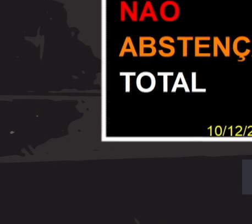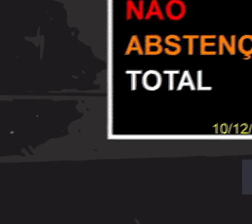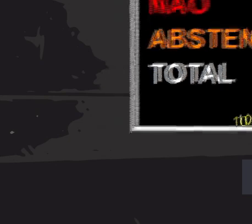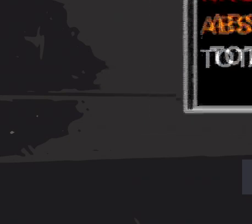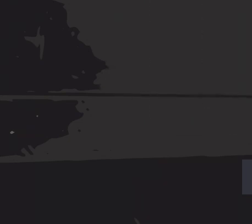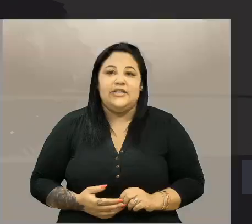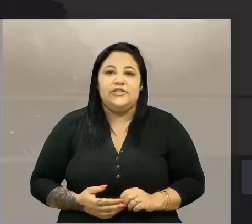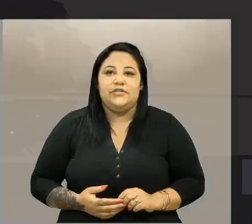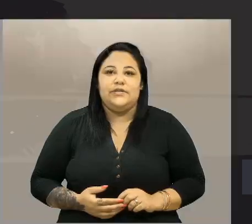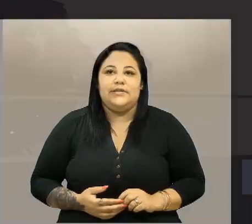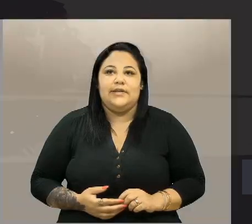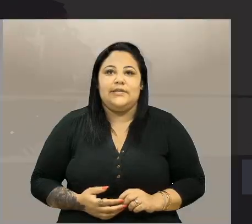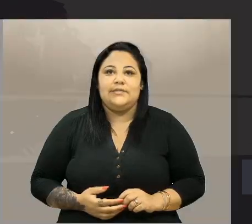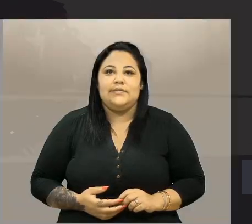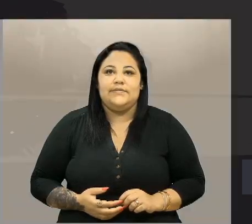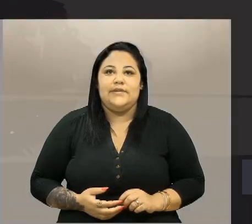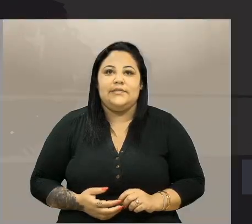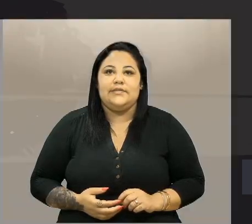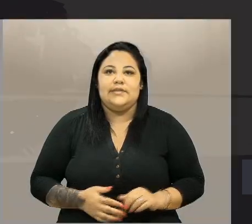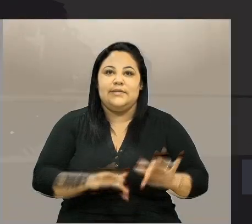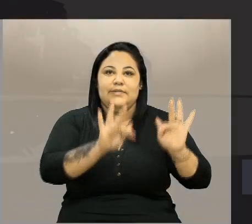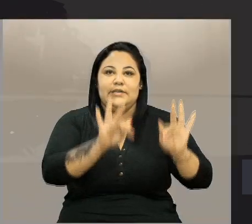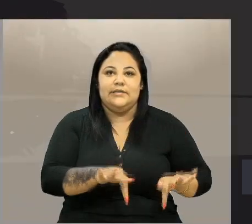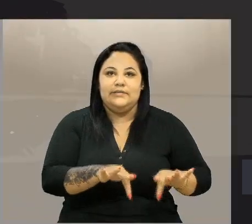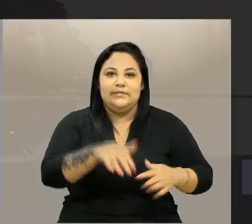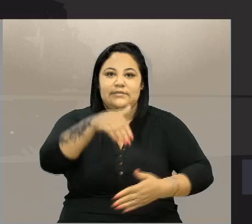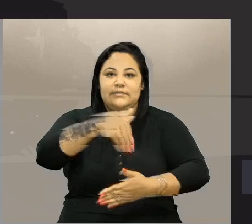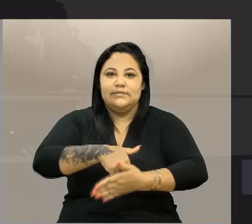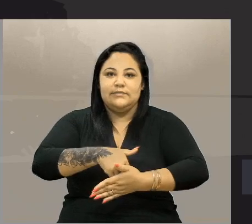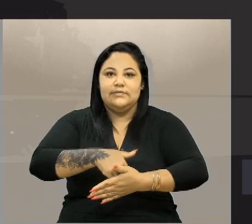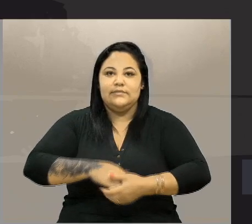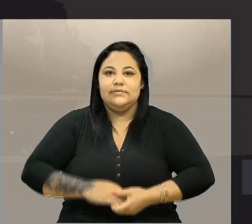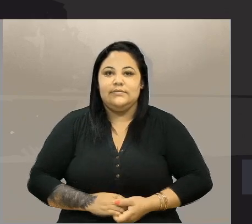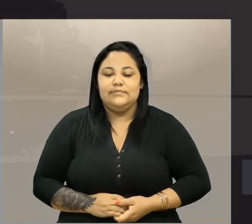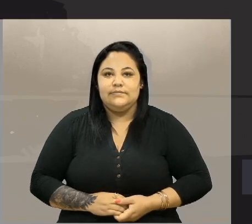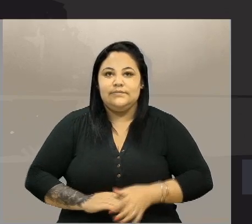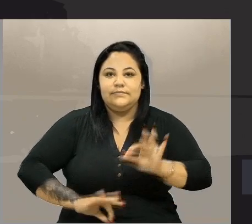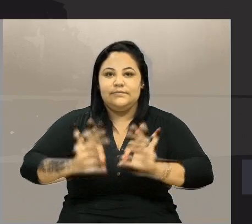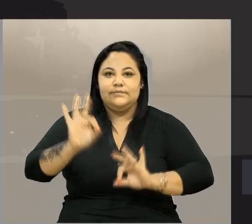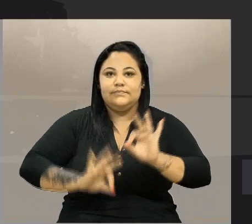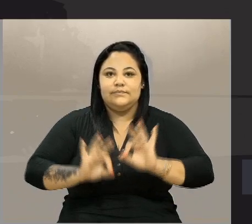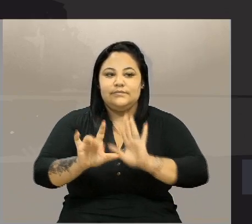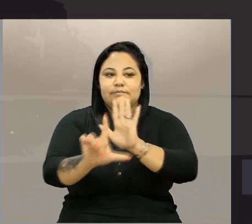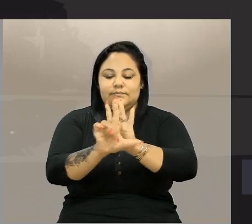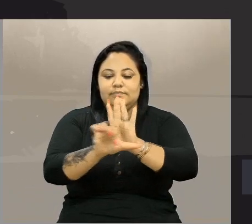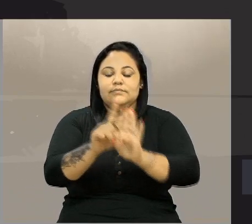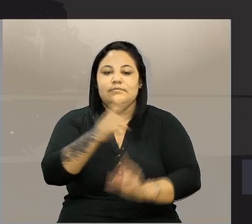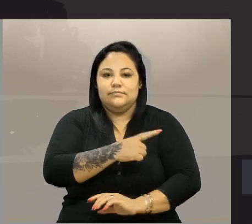Encerrado o registro dos votos, encerrada a votação. Projeto de lei número